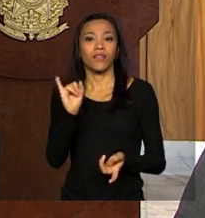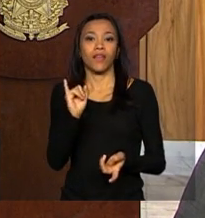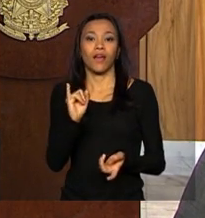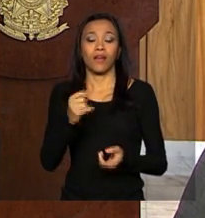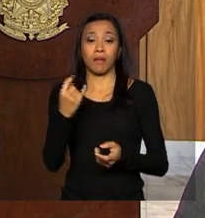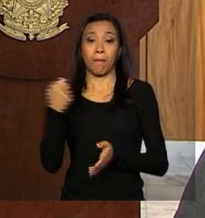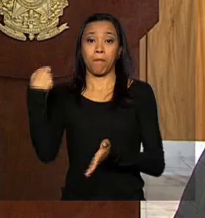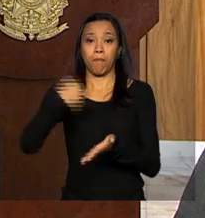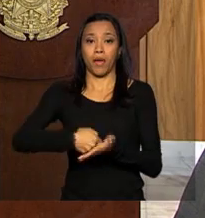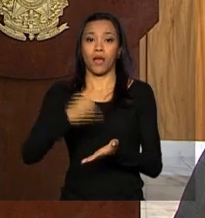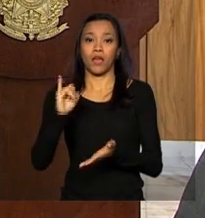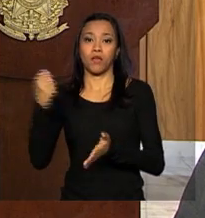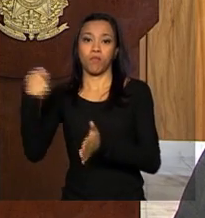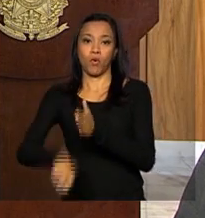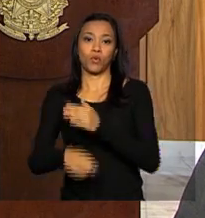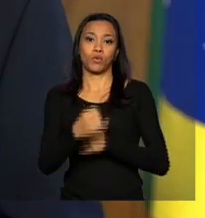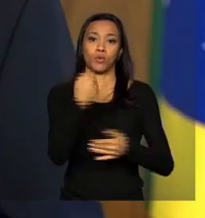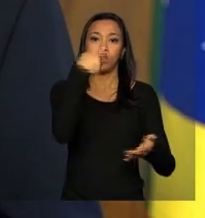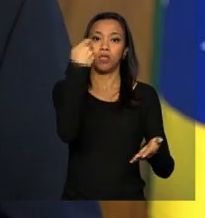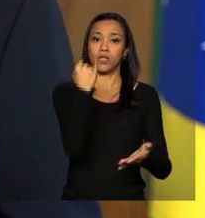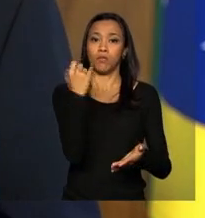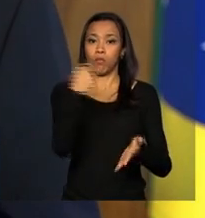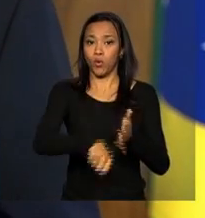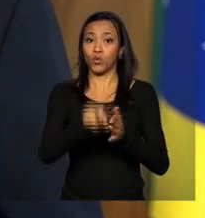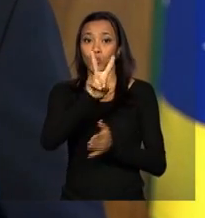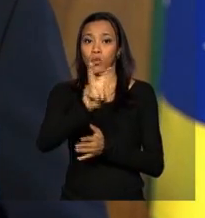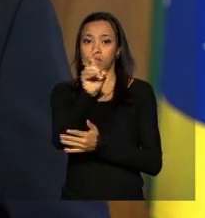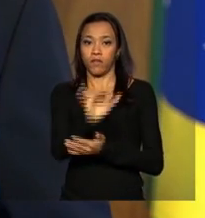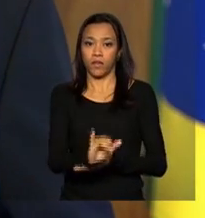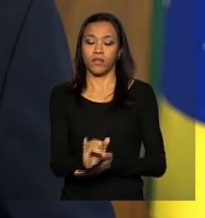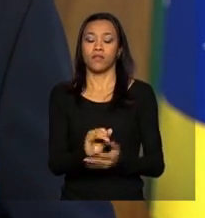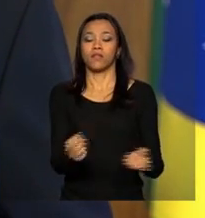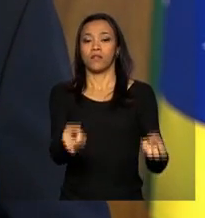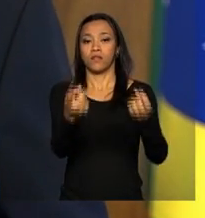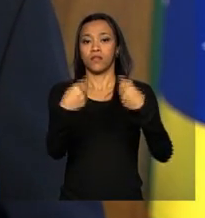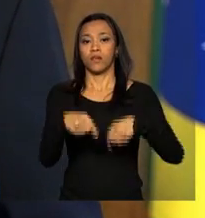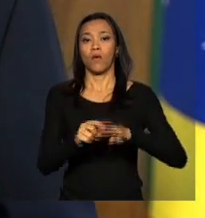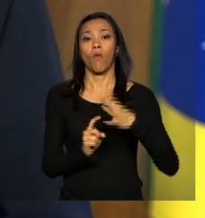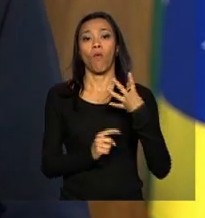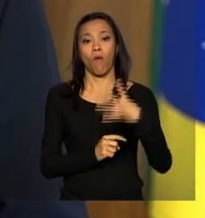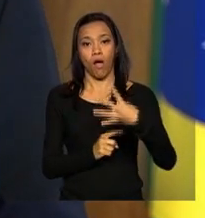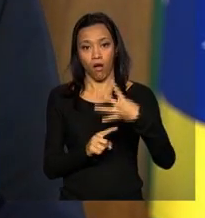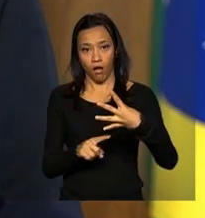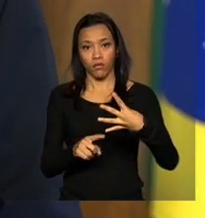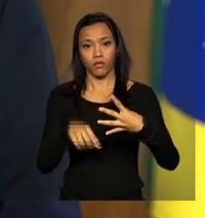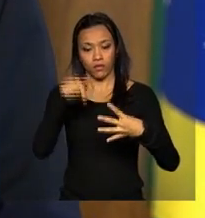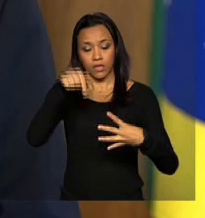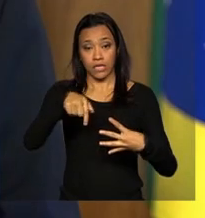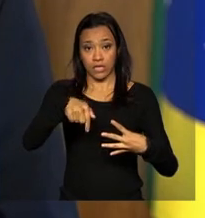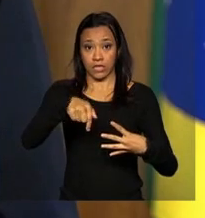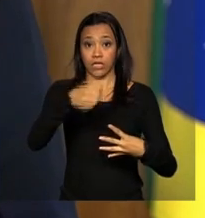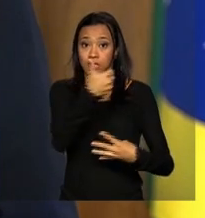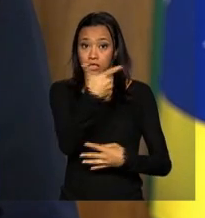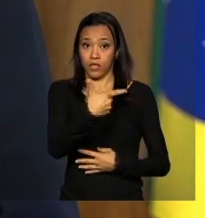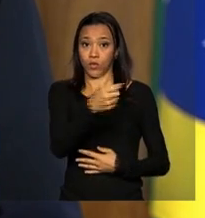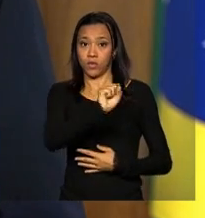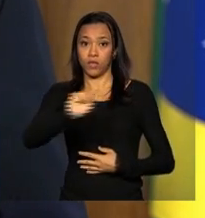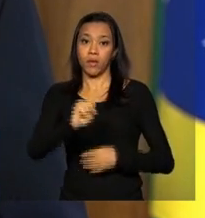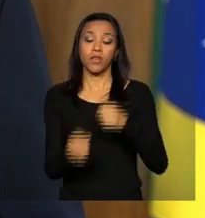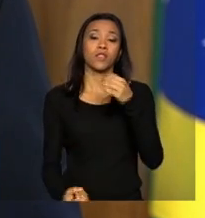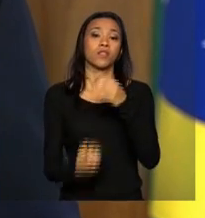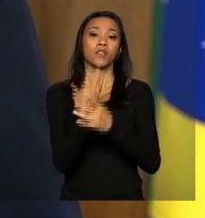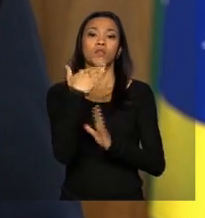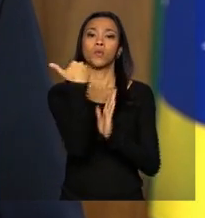tributação. Quarto, implementação no segundo semestre deste ano de um